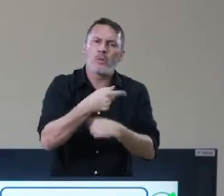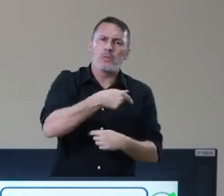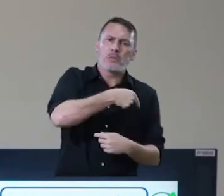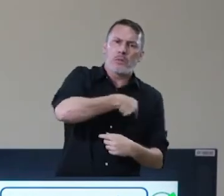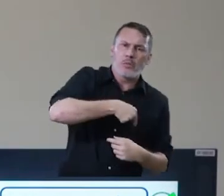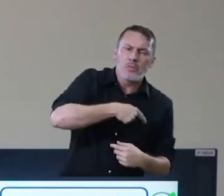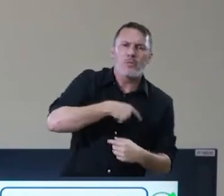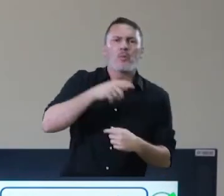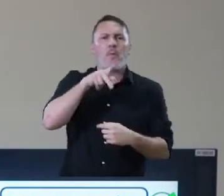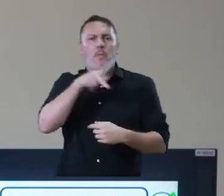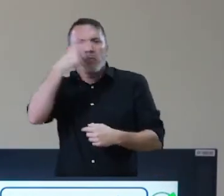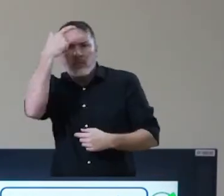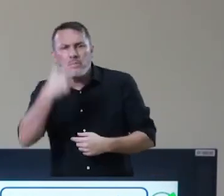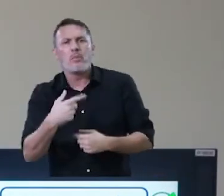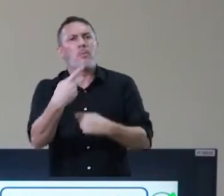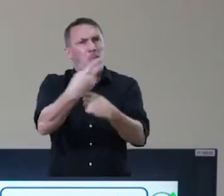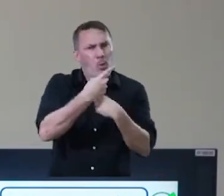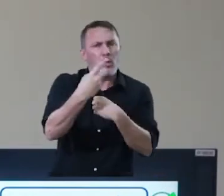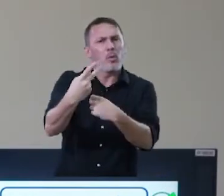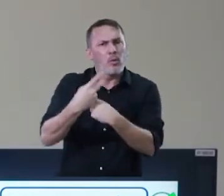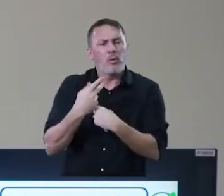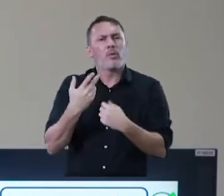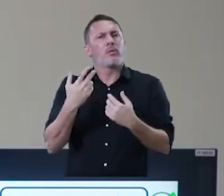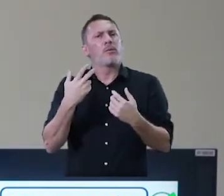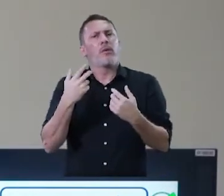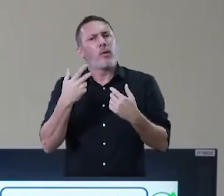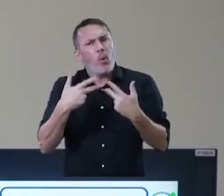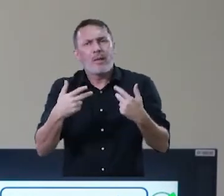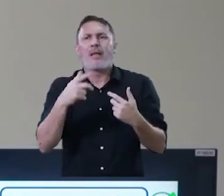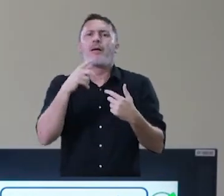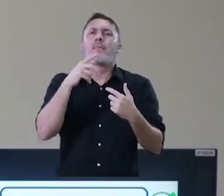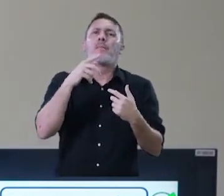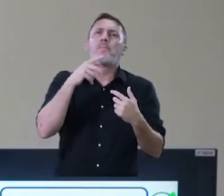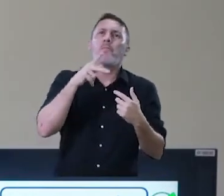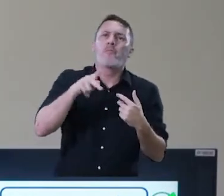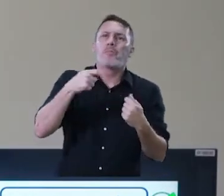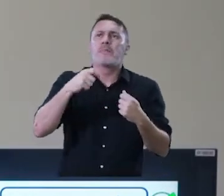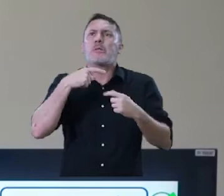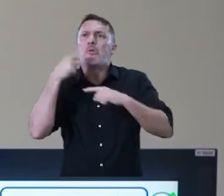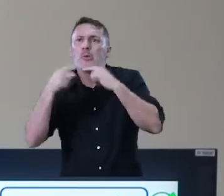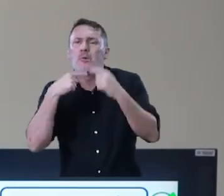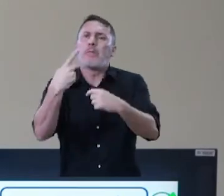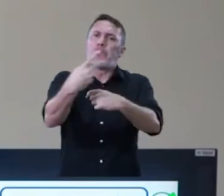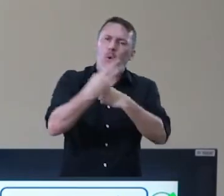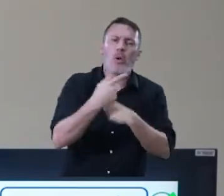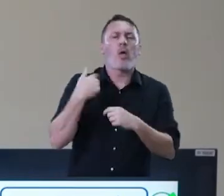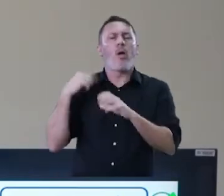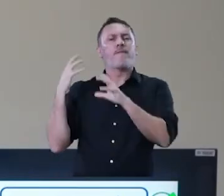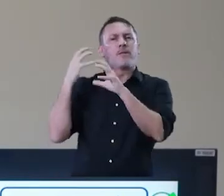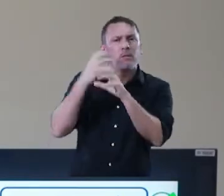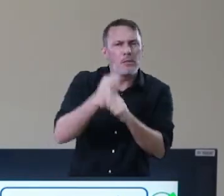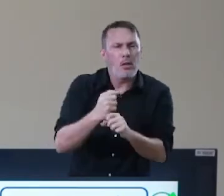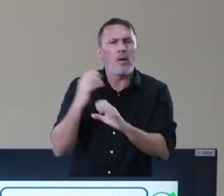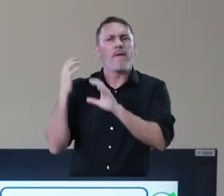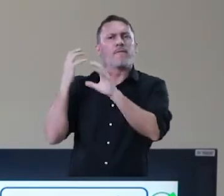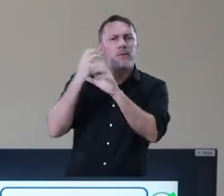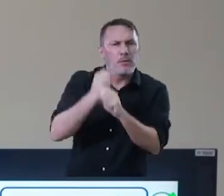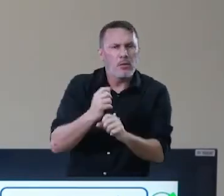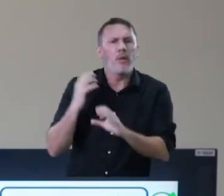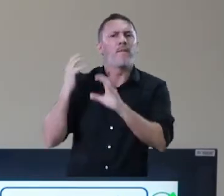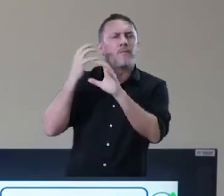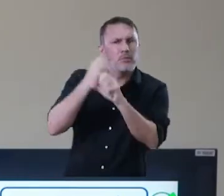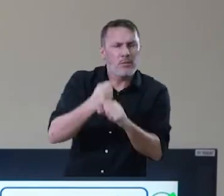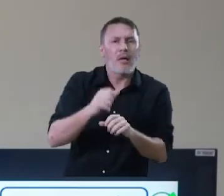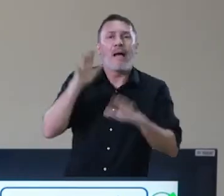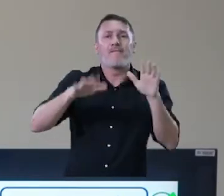com a CEDU, com a Exército. Olha, o professor explicou alguma coisa, eu queria que ele retomasse isso aí. Nós sempre vamos trabalhar com revisão, mas às vezes um aluno ou